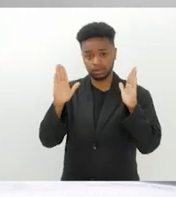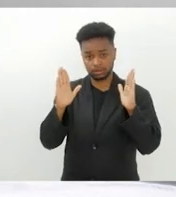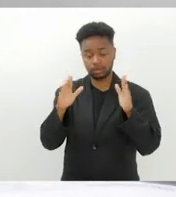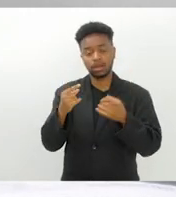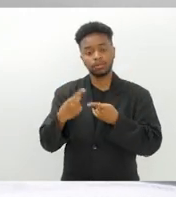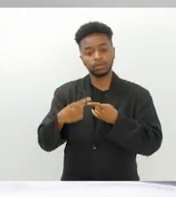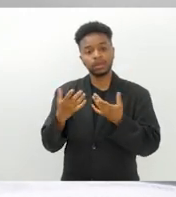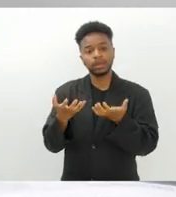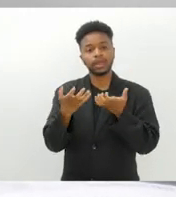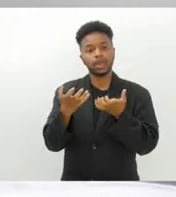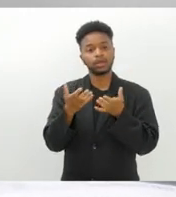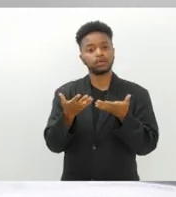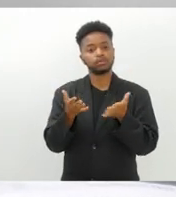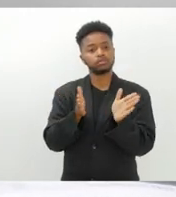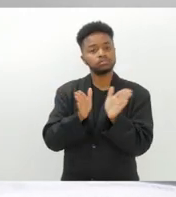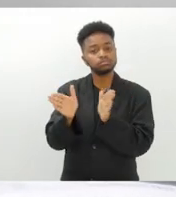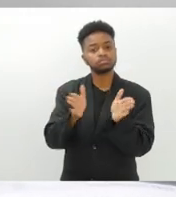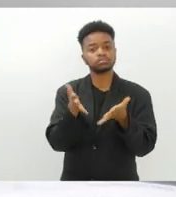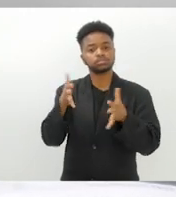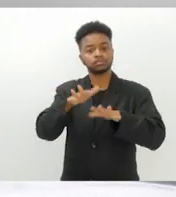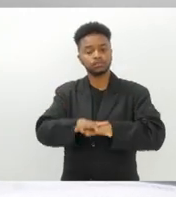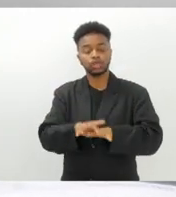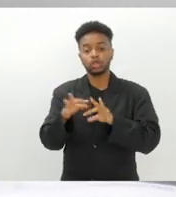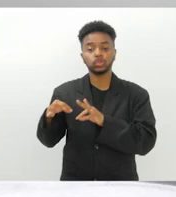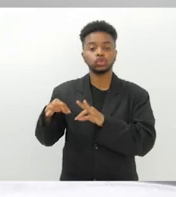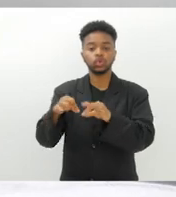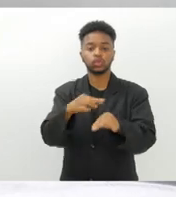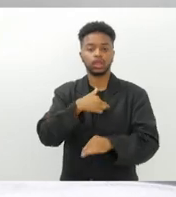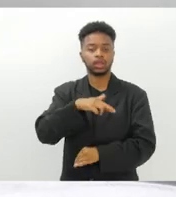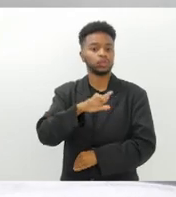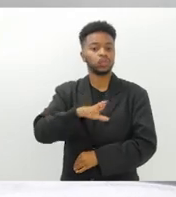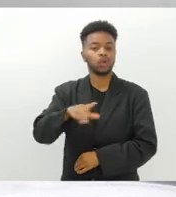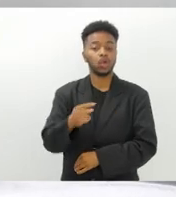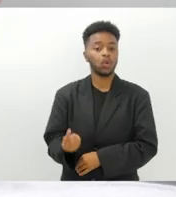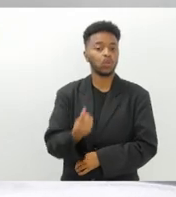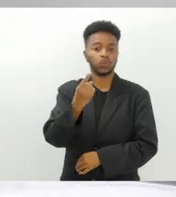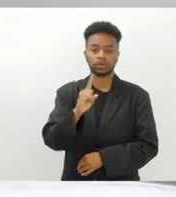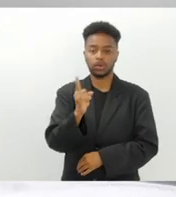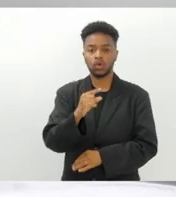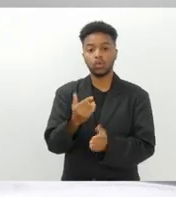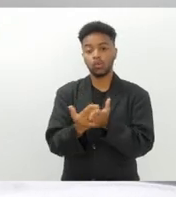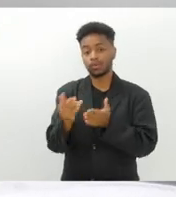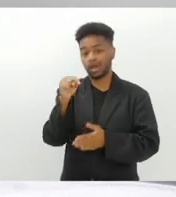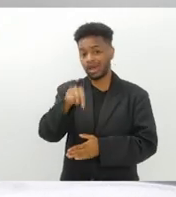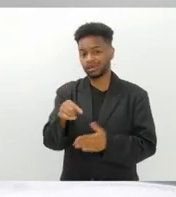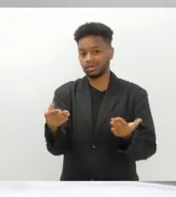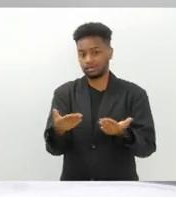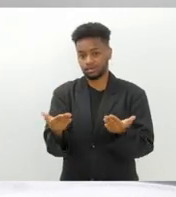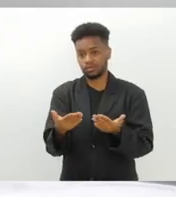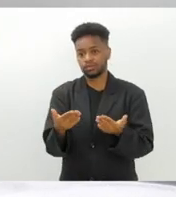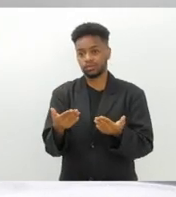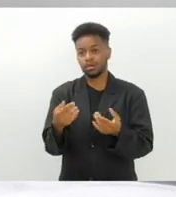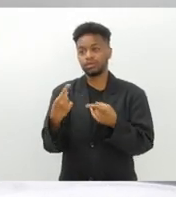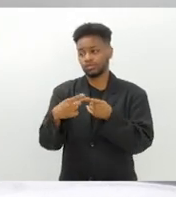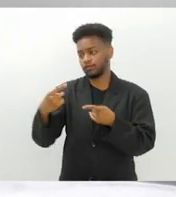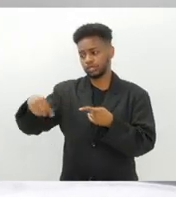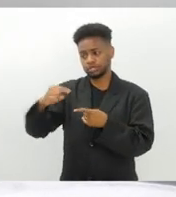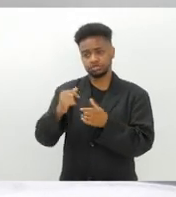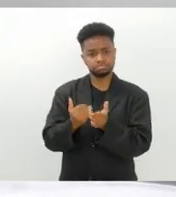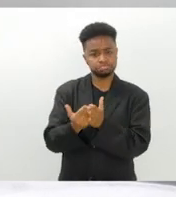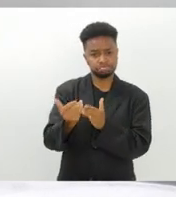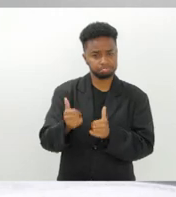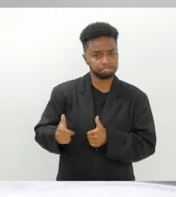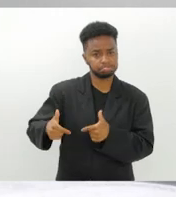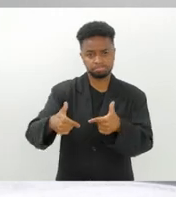a inclusão e a acessibilidade em todas, e não em apenas uma. A gente está começando por essa. Vocês saíram na frente e